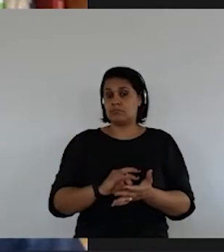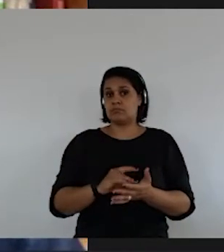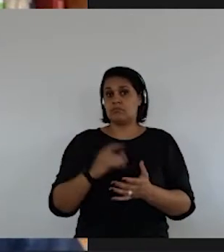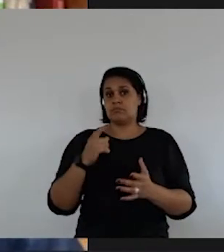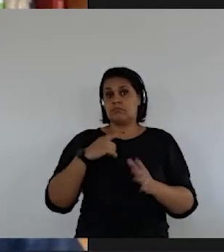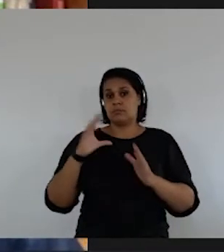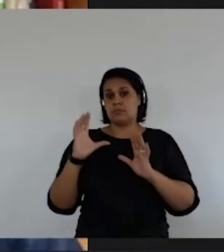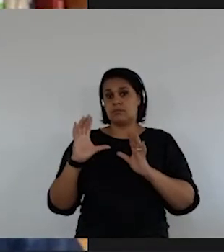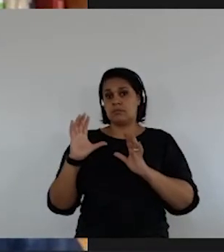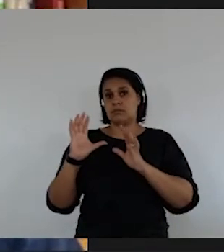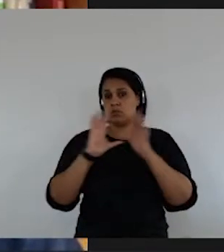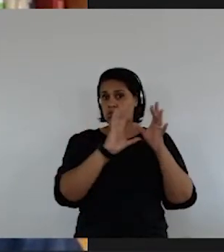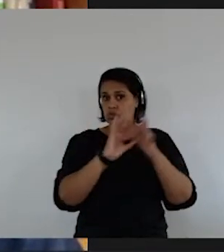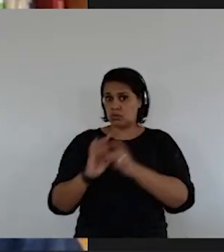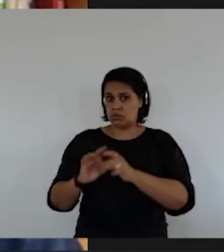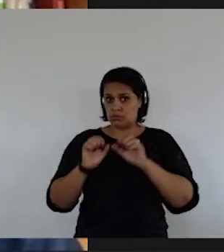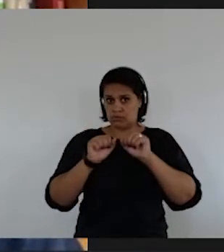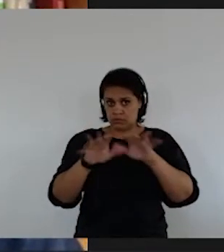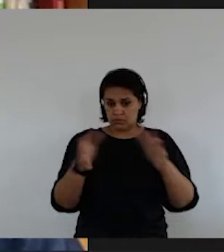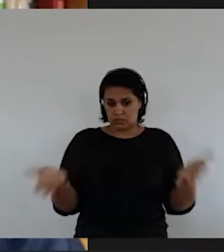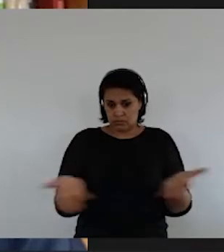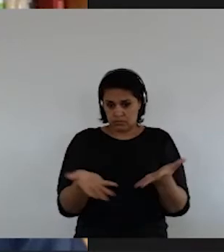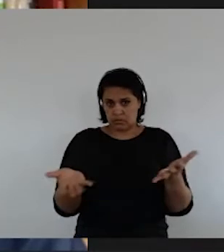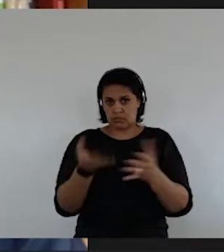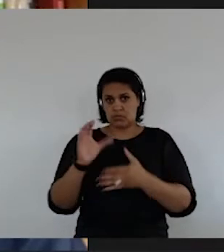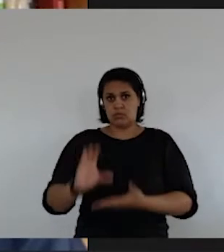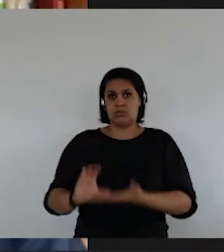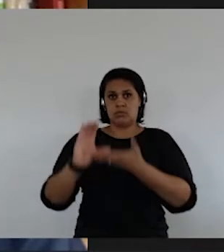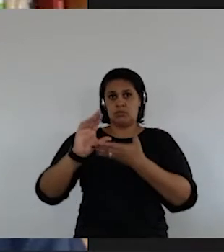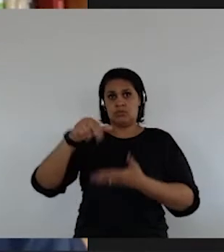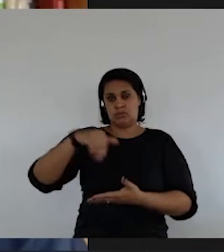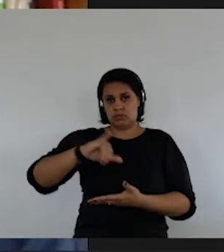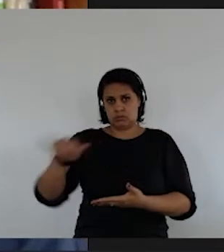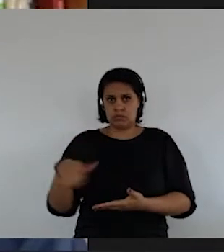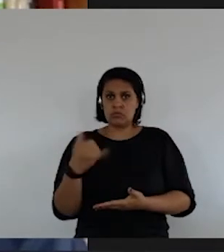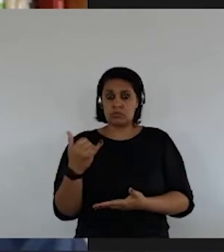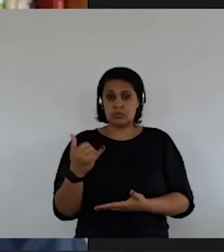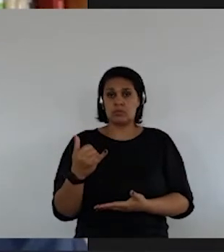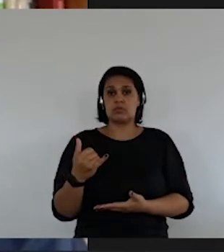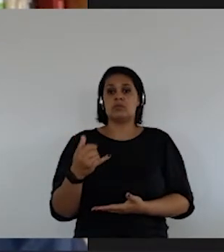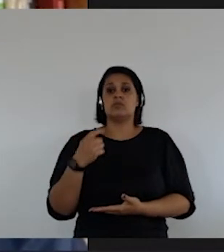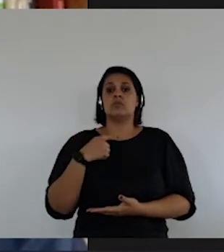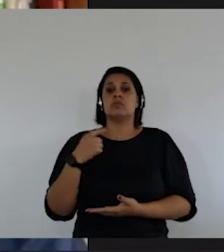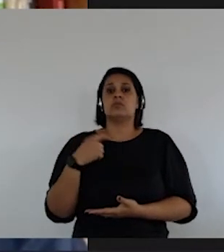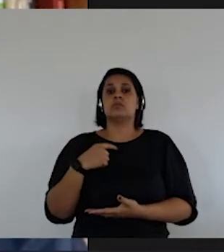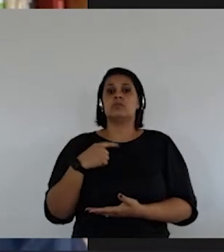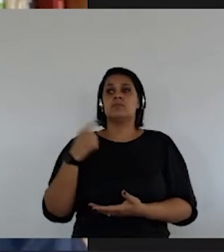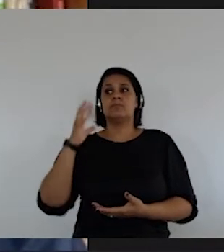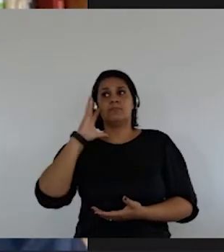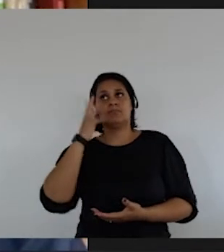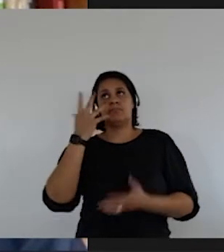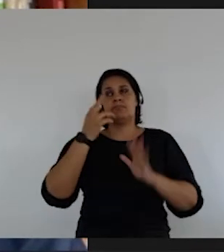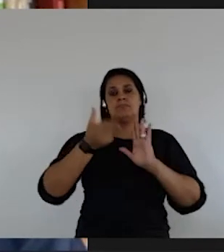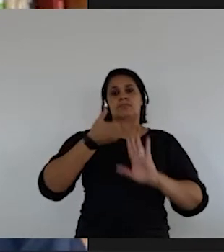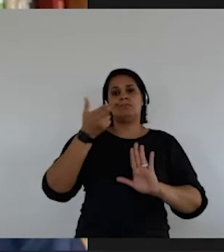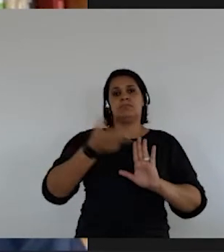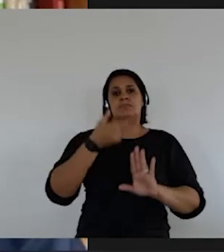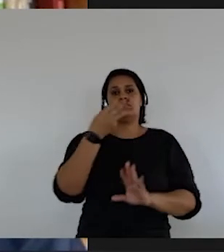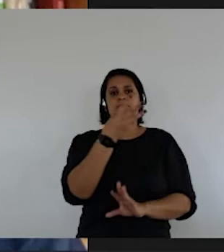contexto da pandemia, o Conselho Nacional de Justiça do Brasil aqui houve por bem editar a Resolução